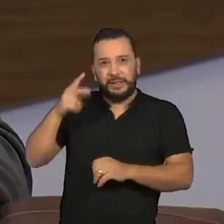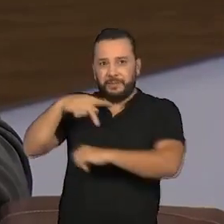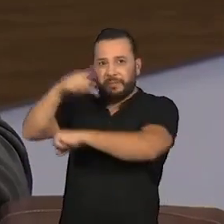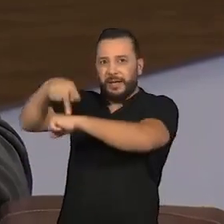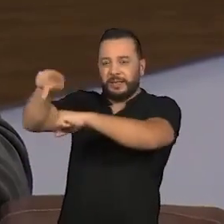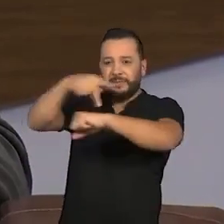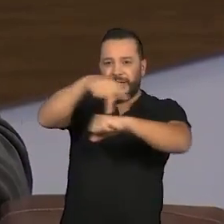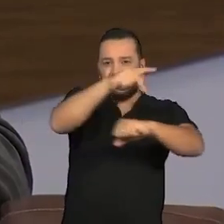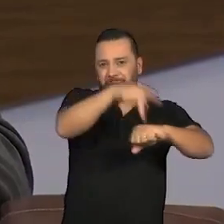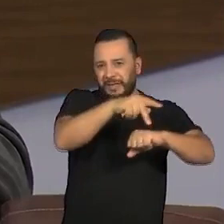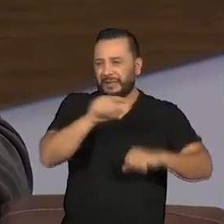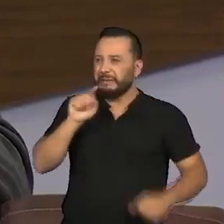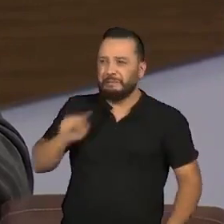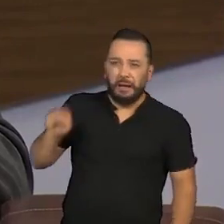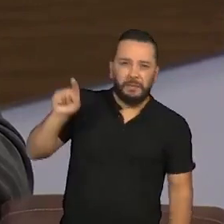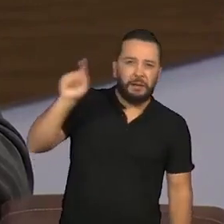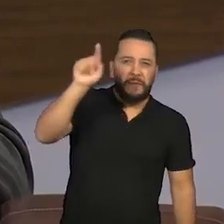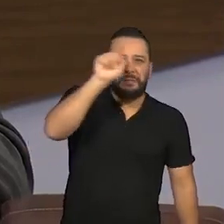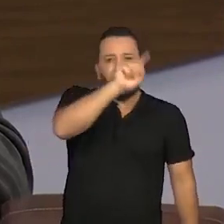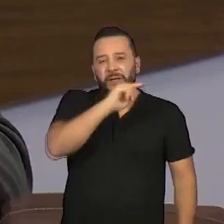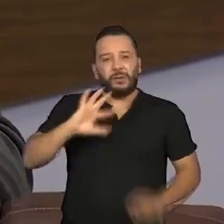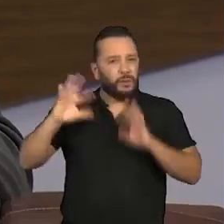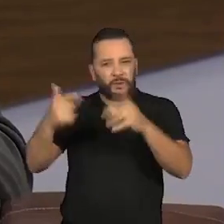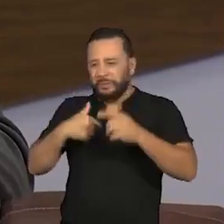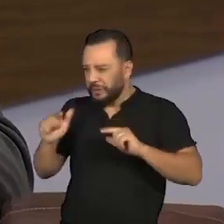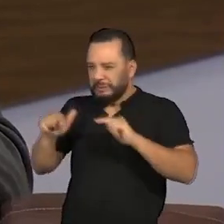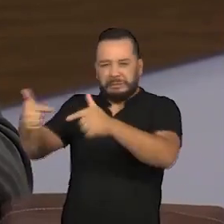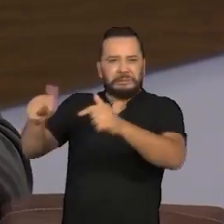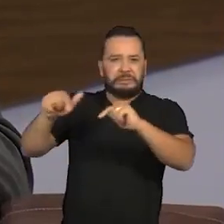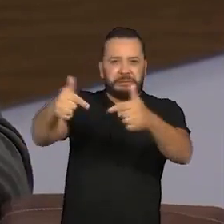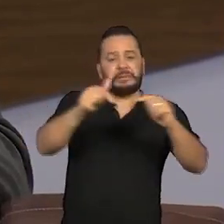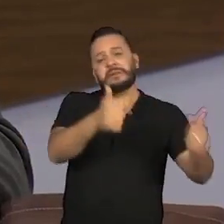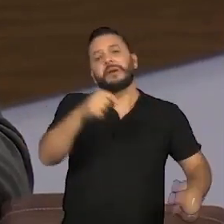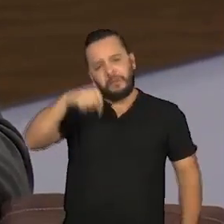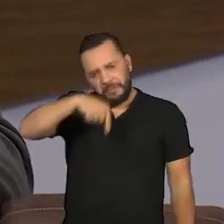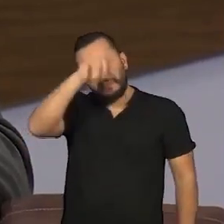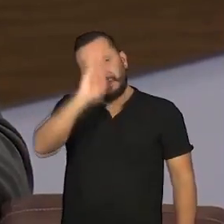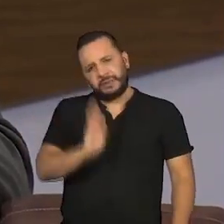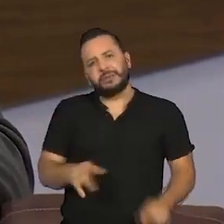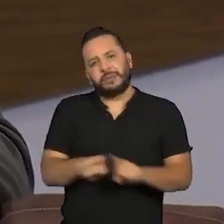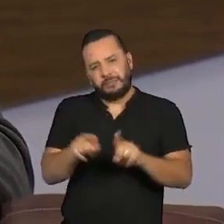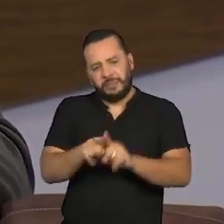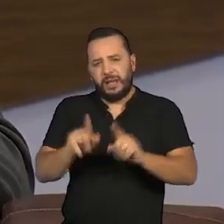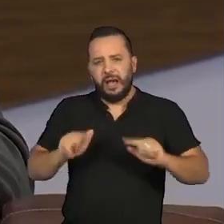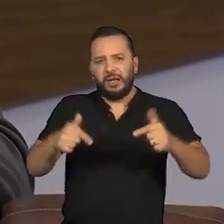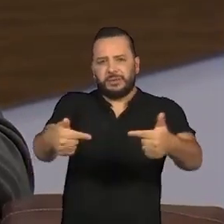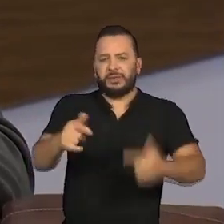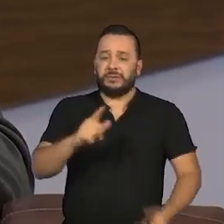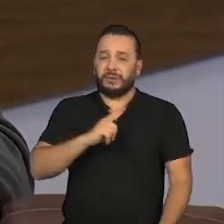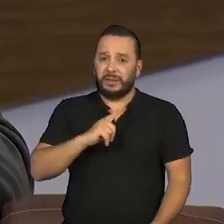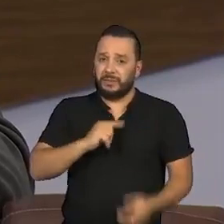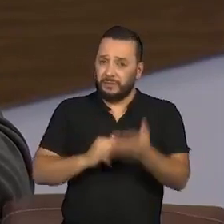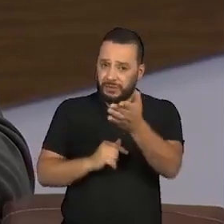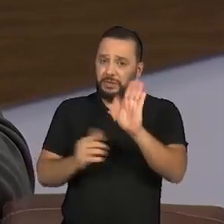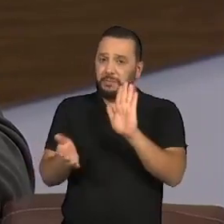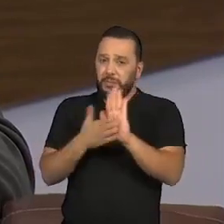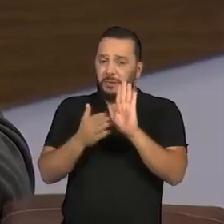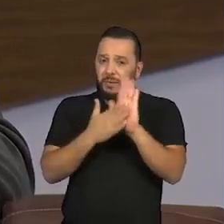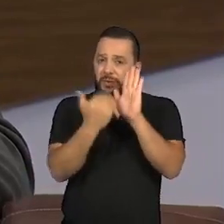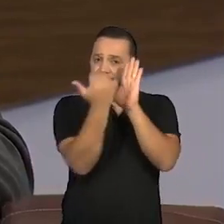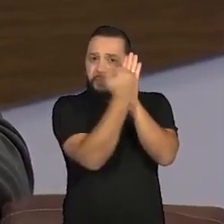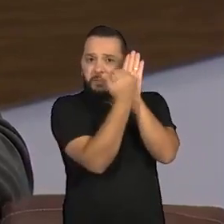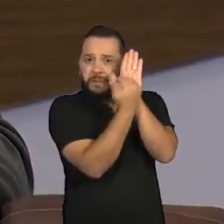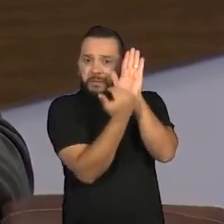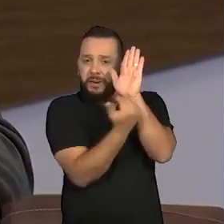estão tomando medidas extraordinárias. O Brasil não difere disso, né? Você propôs uma agenda para que a